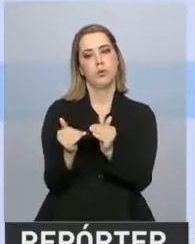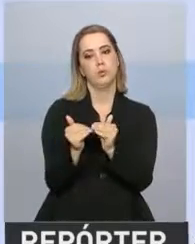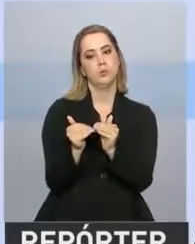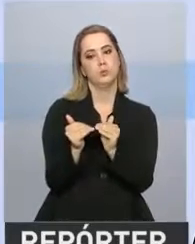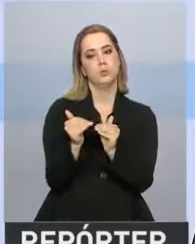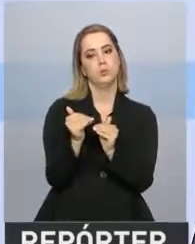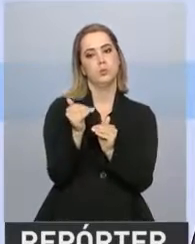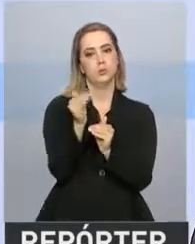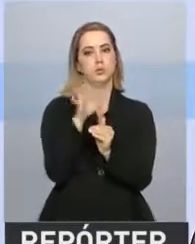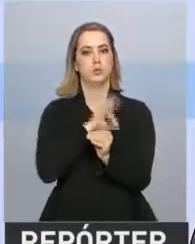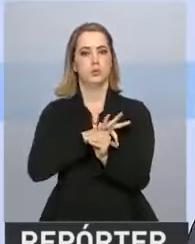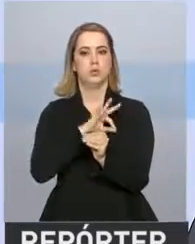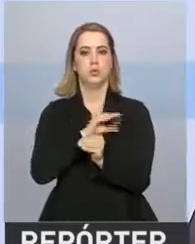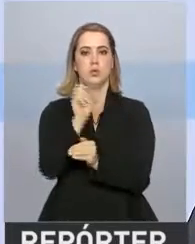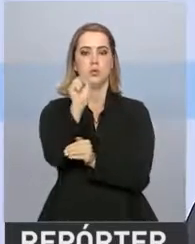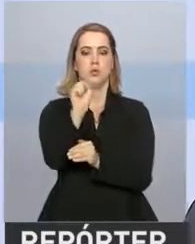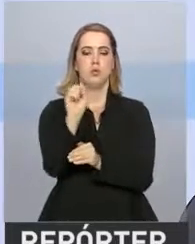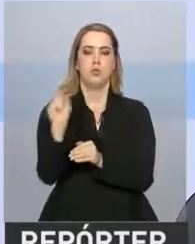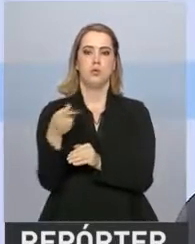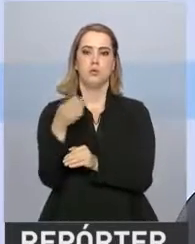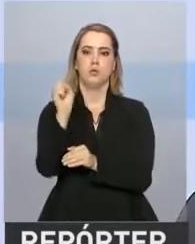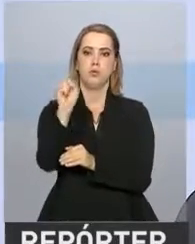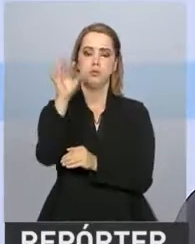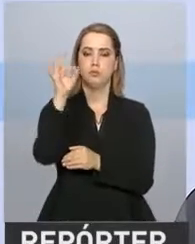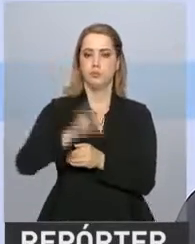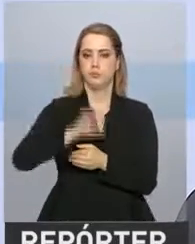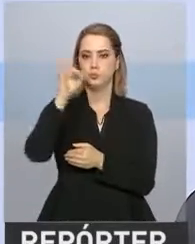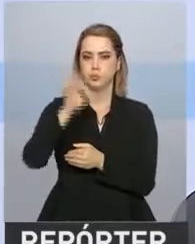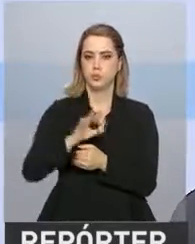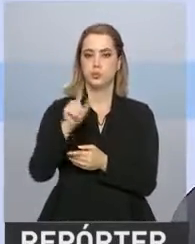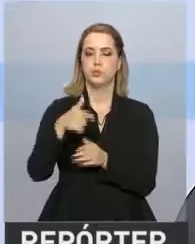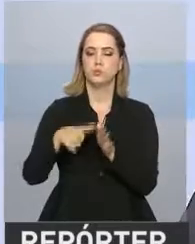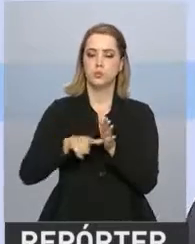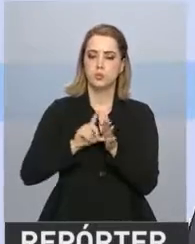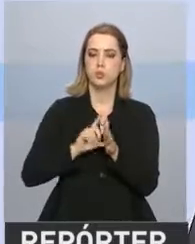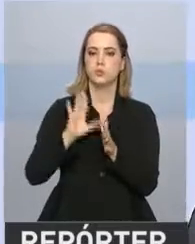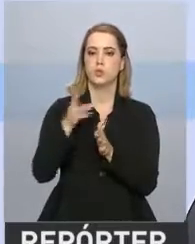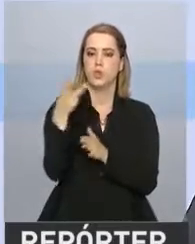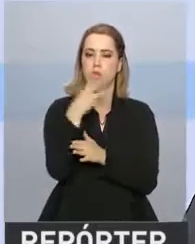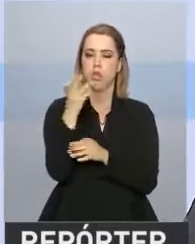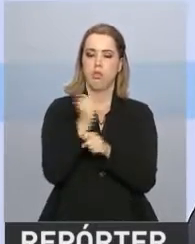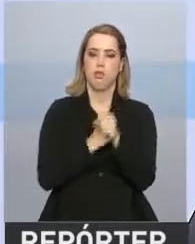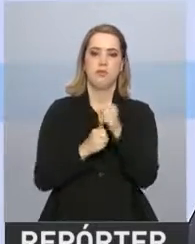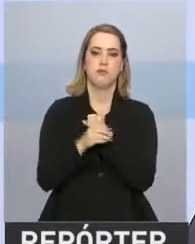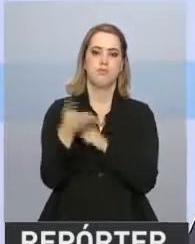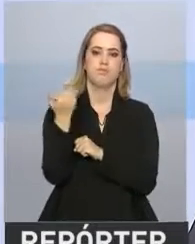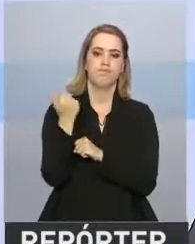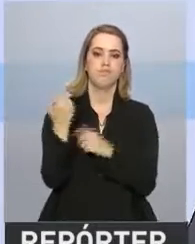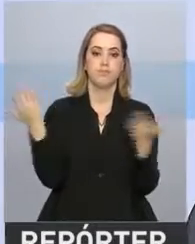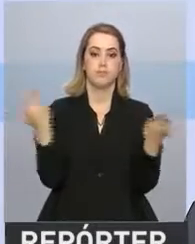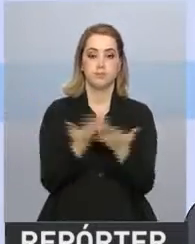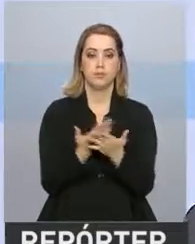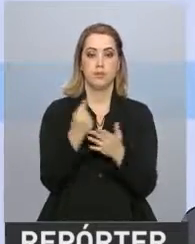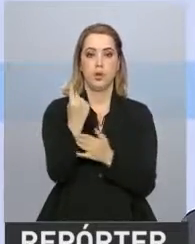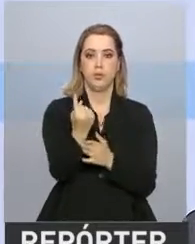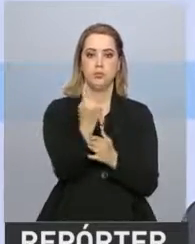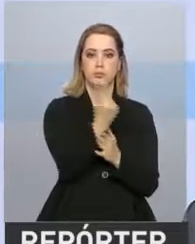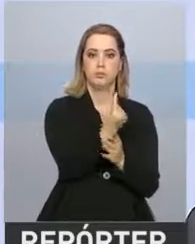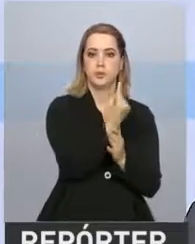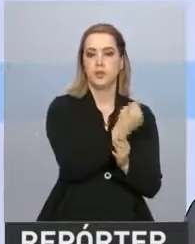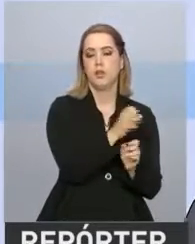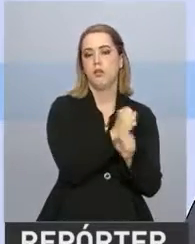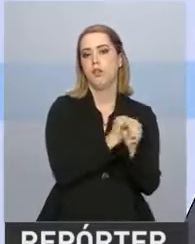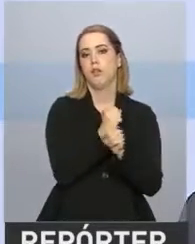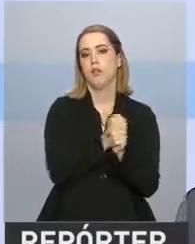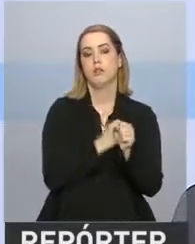reajuste inicial de 8,8%, que é o que foi ajustado pelos 3 anos anteriores, e agora para cada ano seguinte